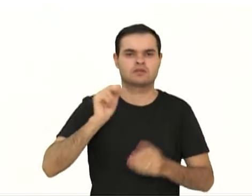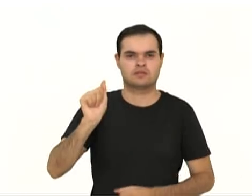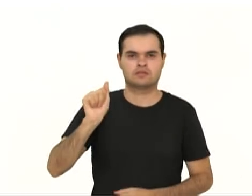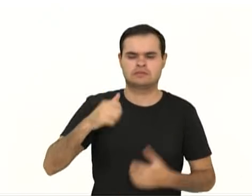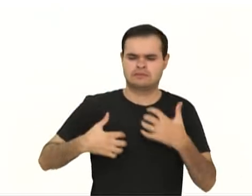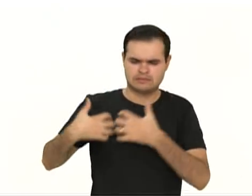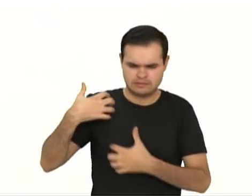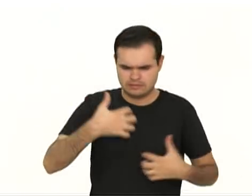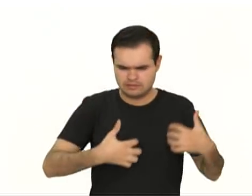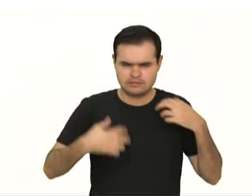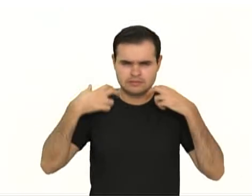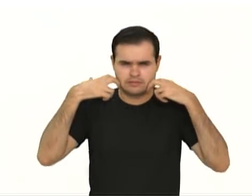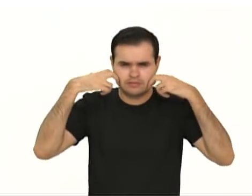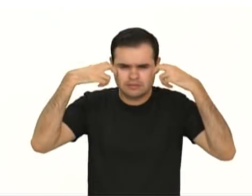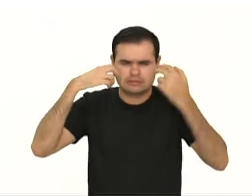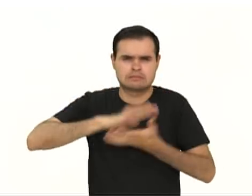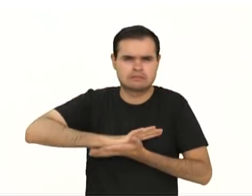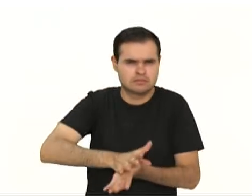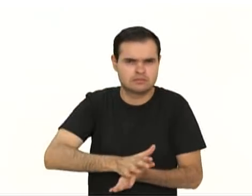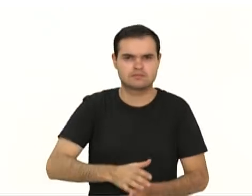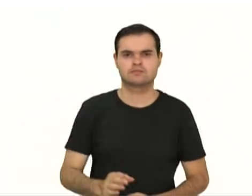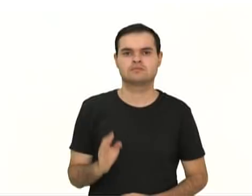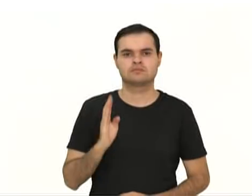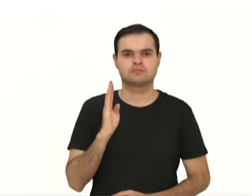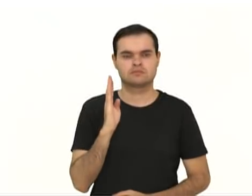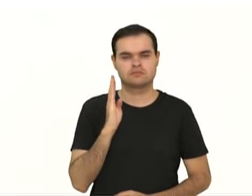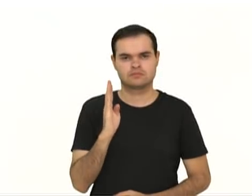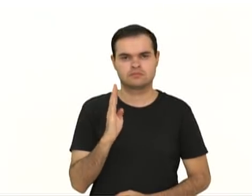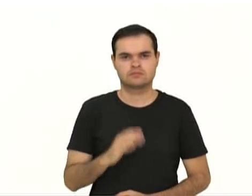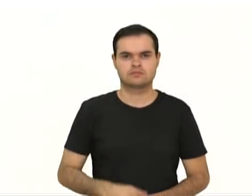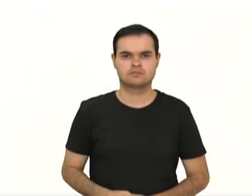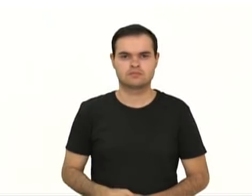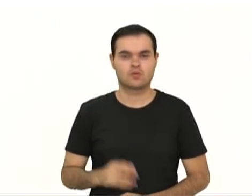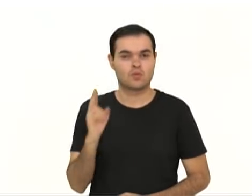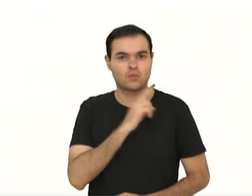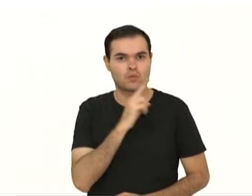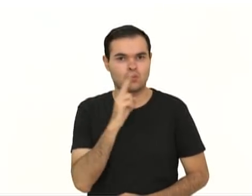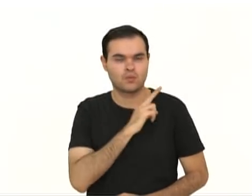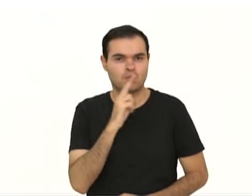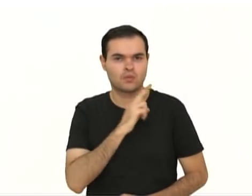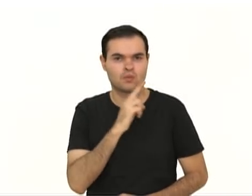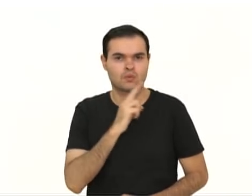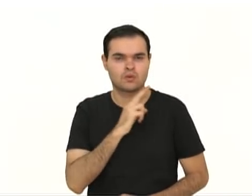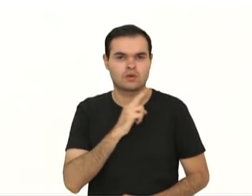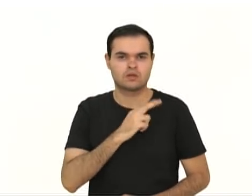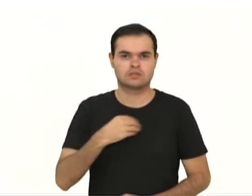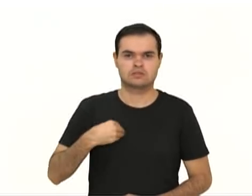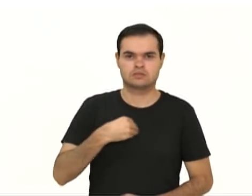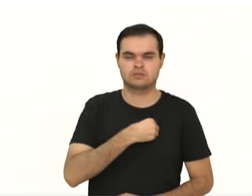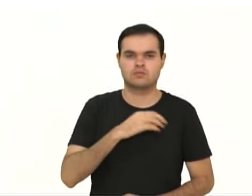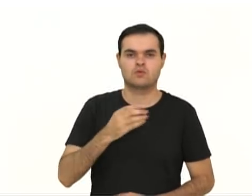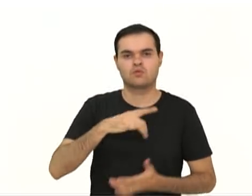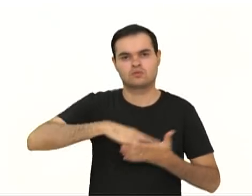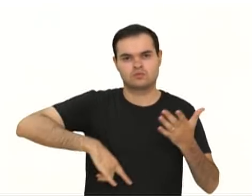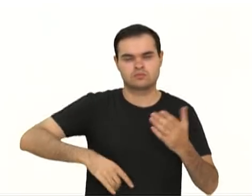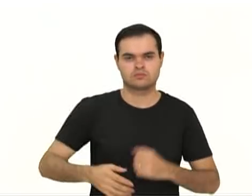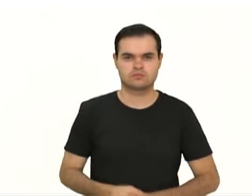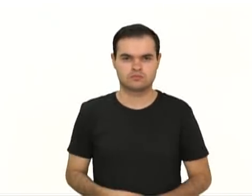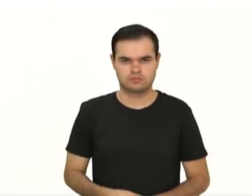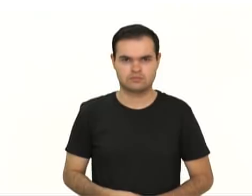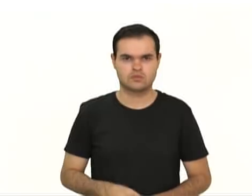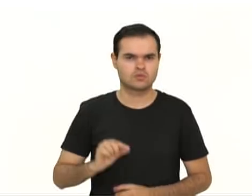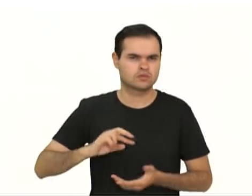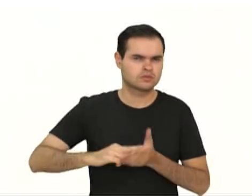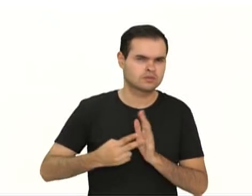A, aflição, vergonha e humilhação. Letra B, urgência, exame ou documento. O que